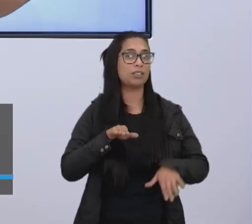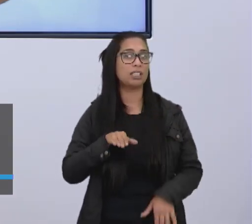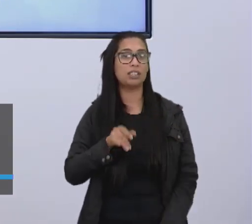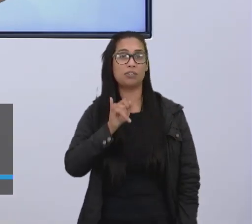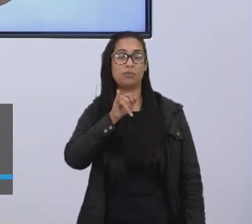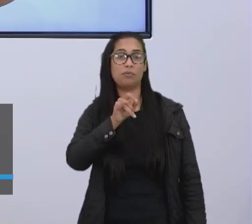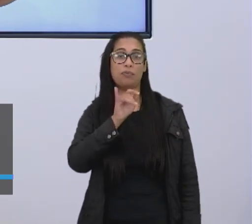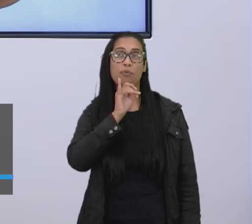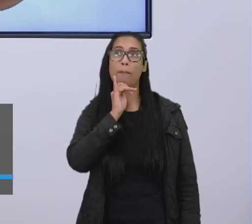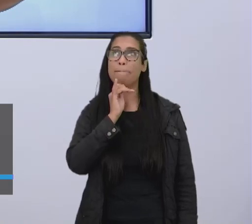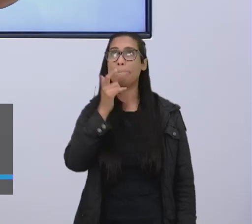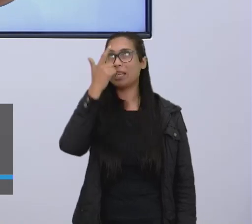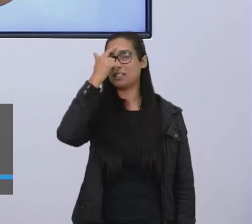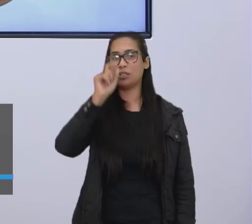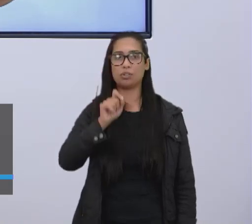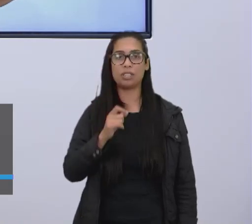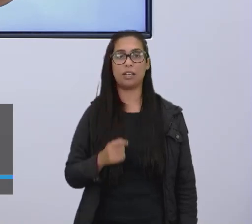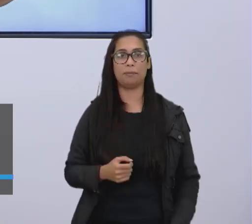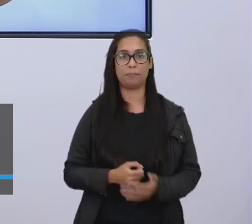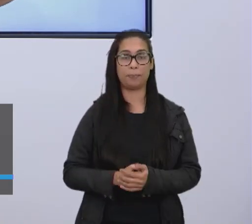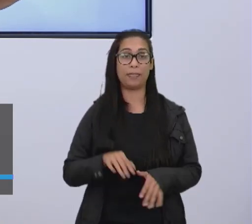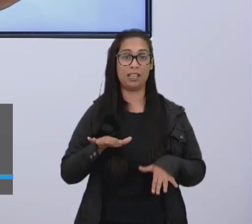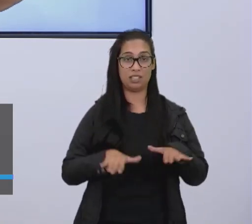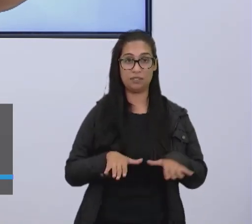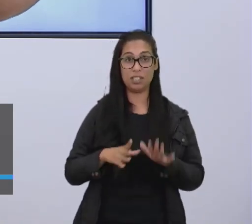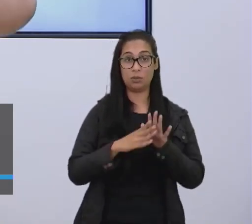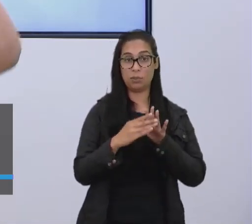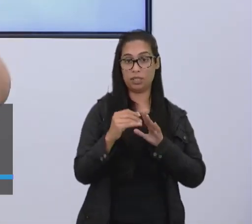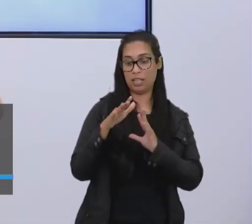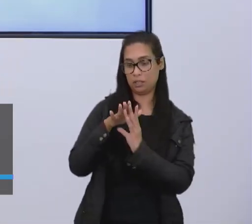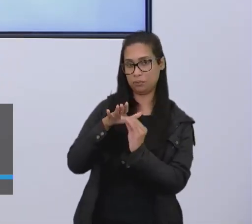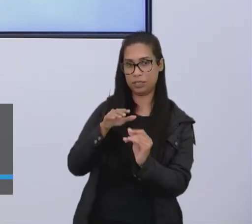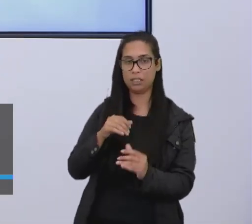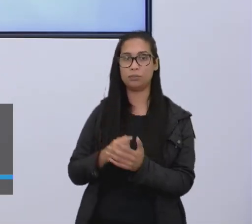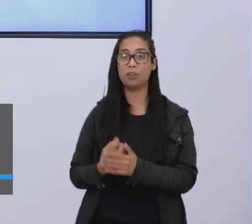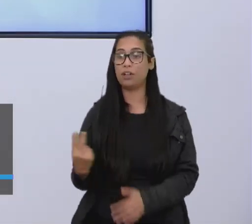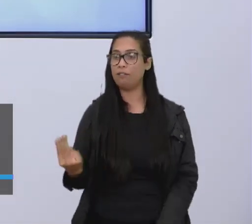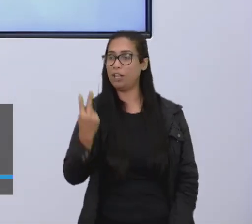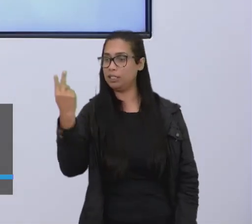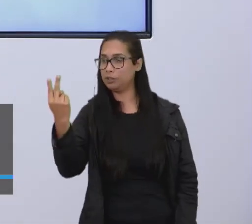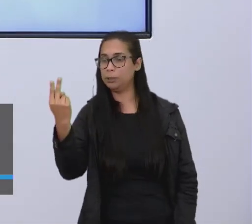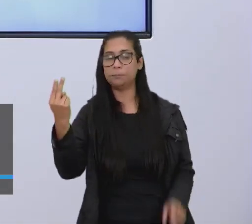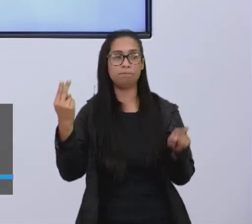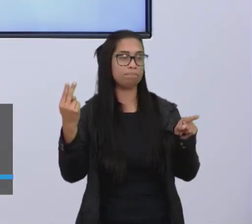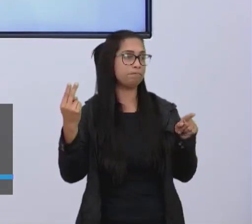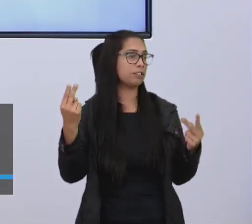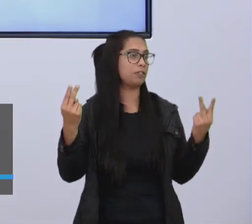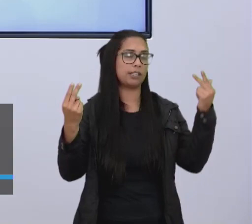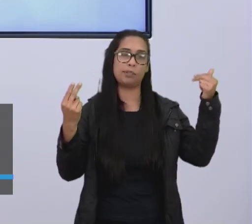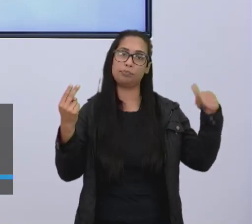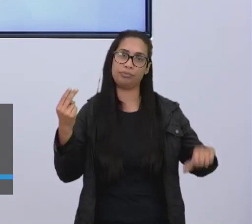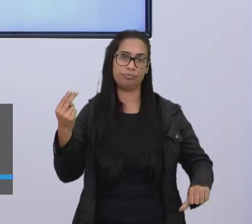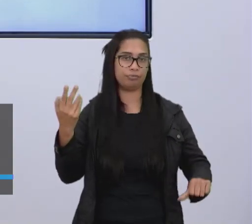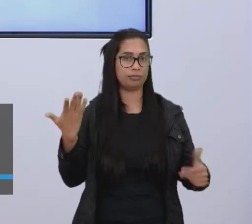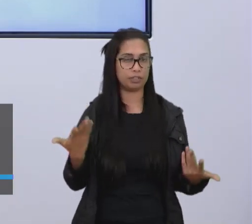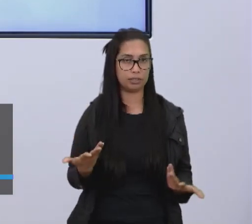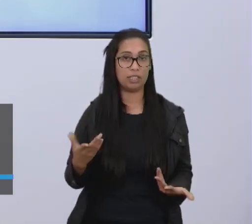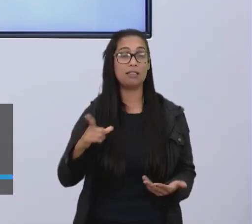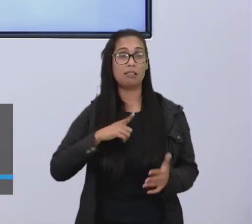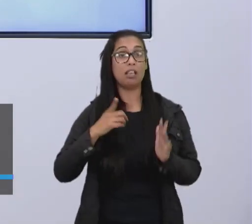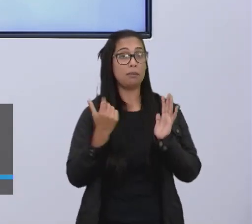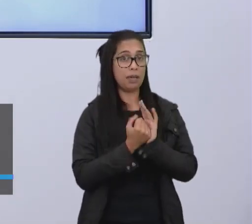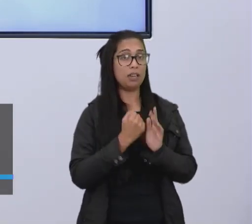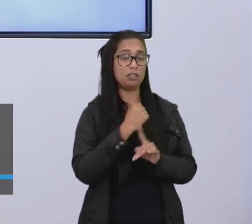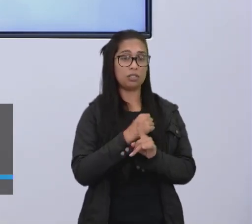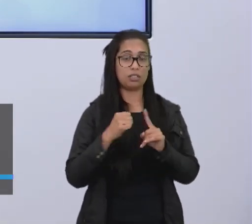valor maior aqui e um valor menor aqui, né? Porque sim, existem marcas sociais? Existem. Obviamente, a